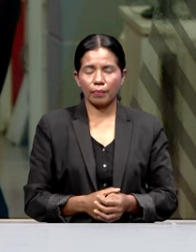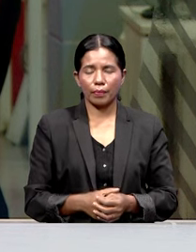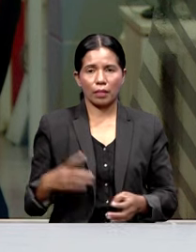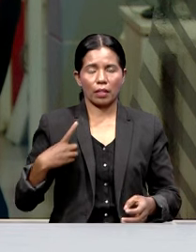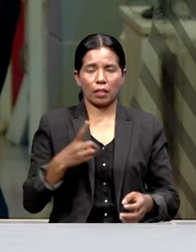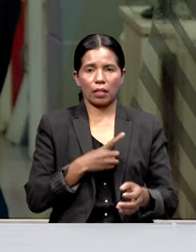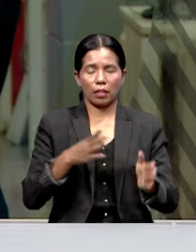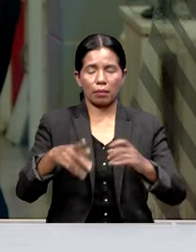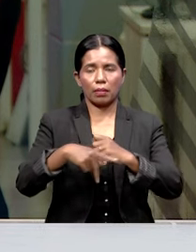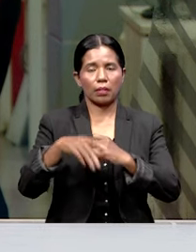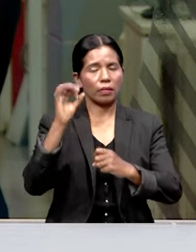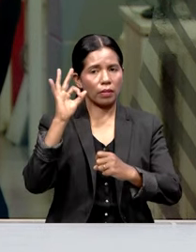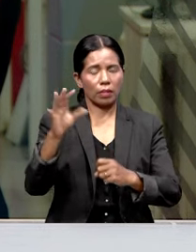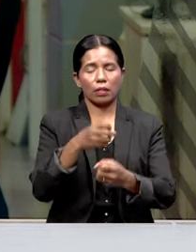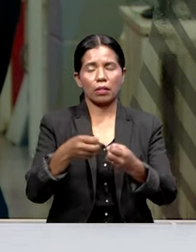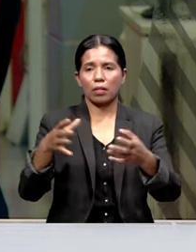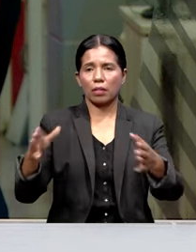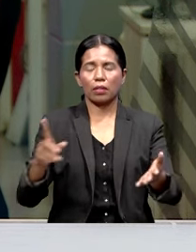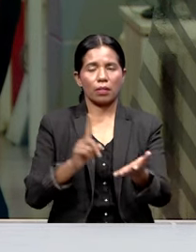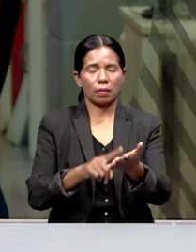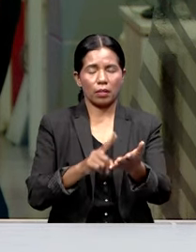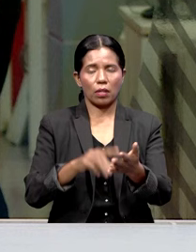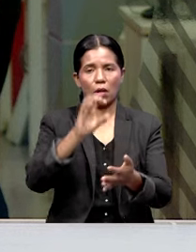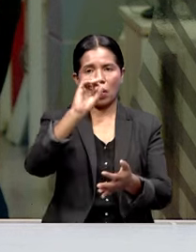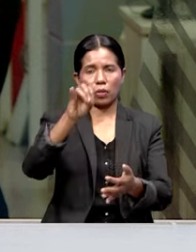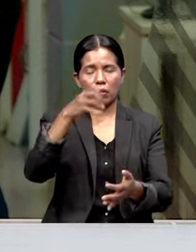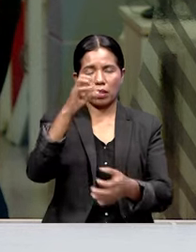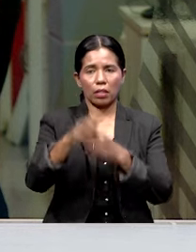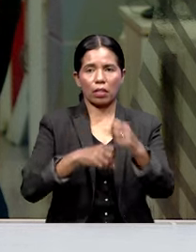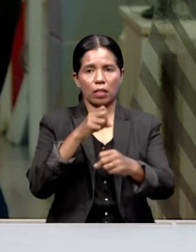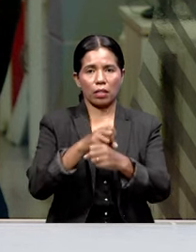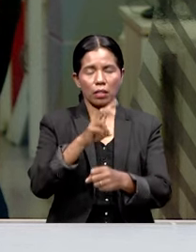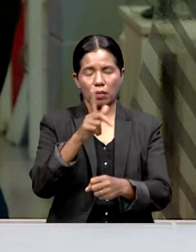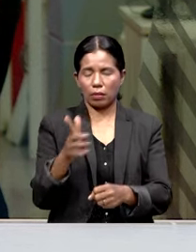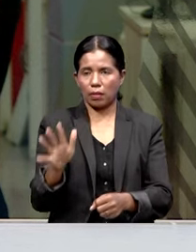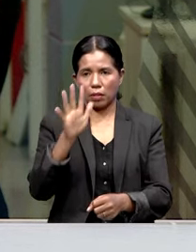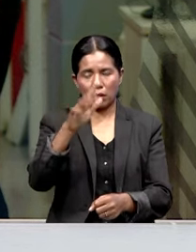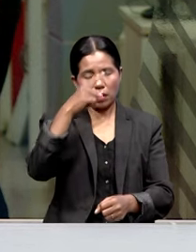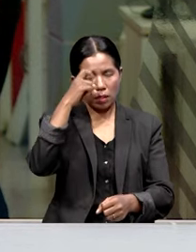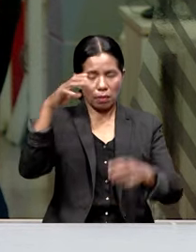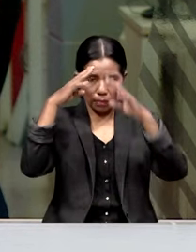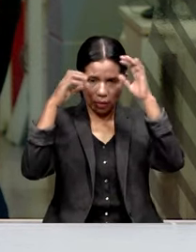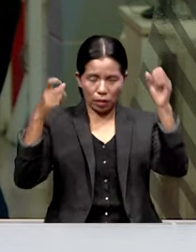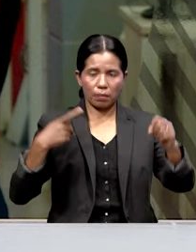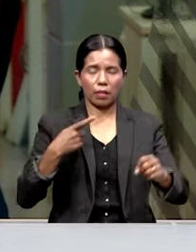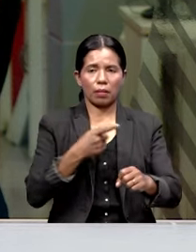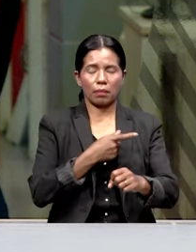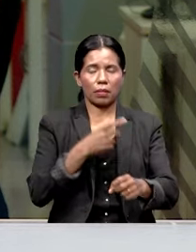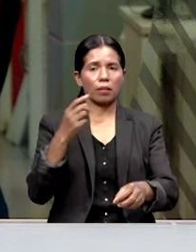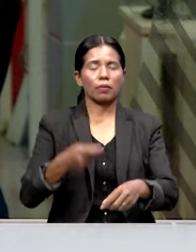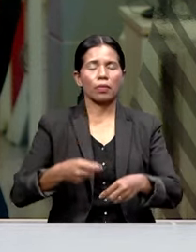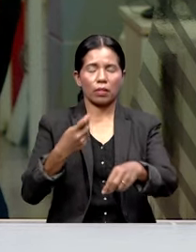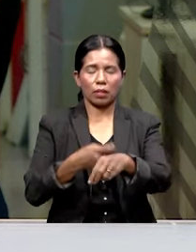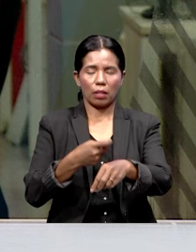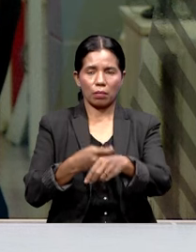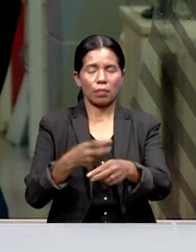Deputado bancada Fretilin, baralha plenária, debate orçamento geral Estado, Tina Rihonruaron Luiz Lima. Tama presidente do parlamento, limita tempo, ponto